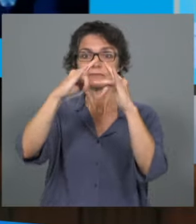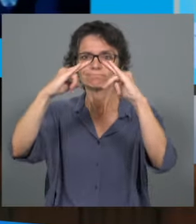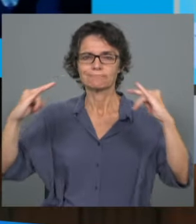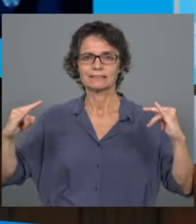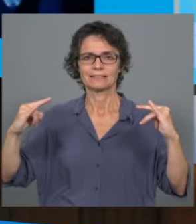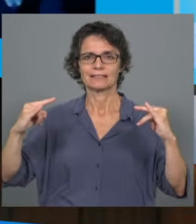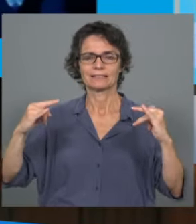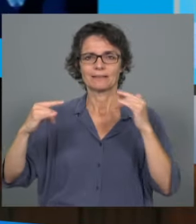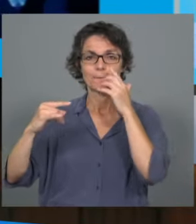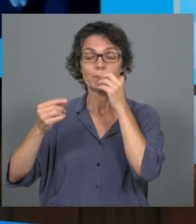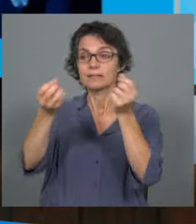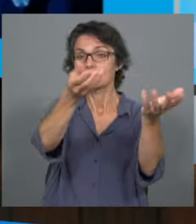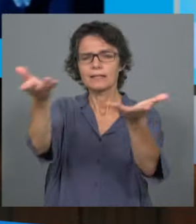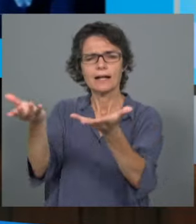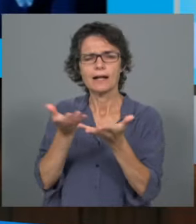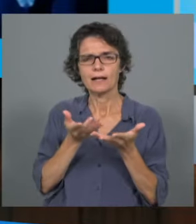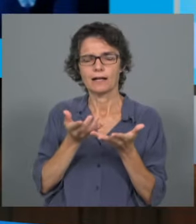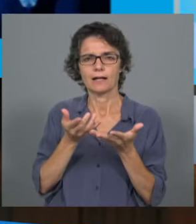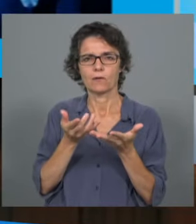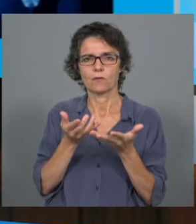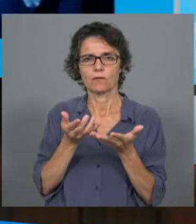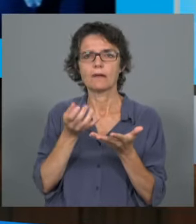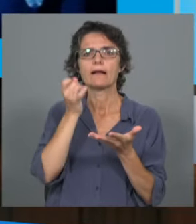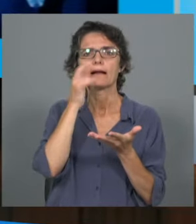que acolhe os três